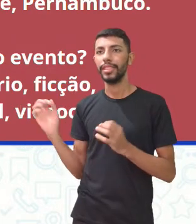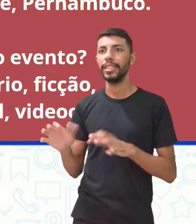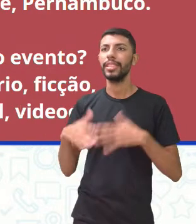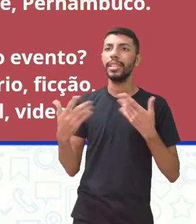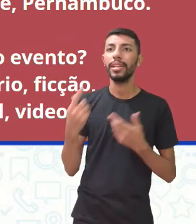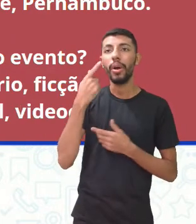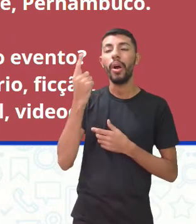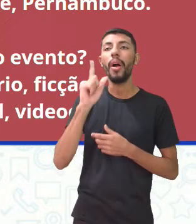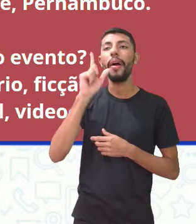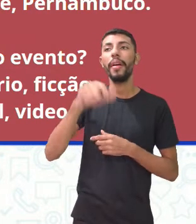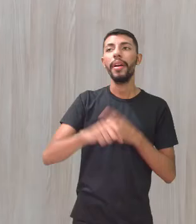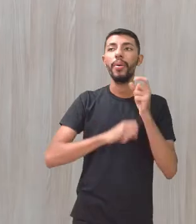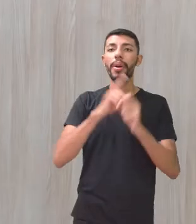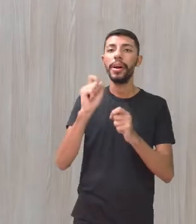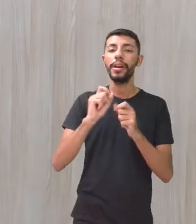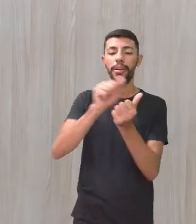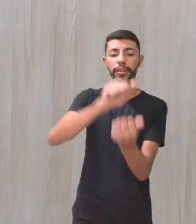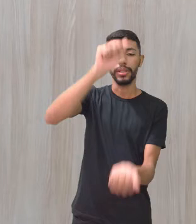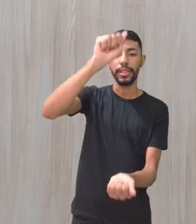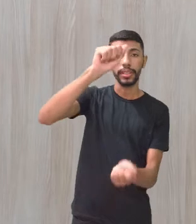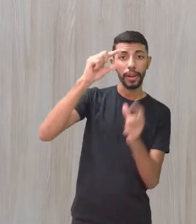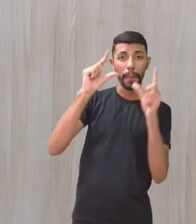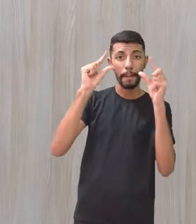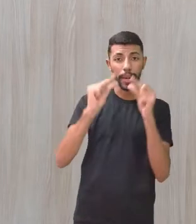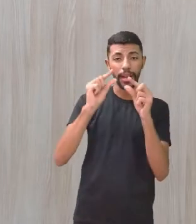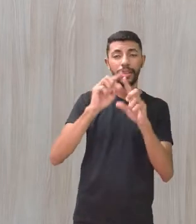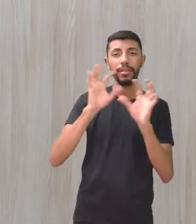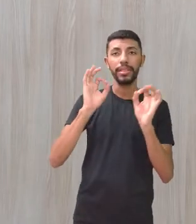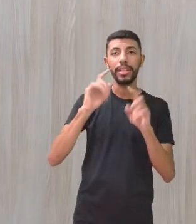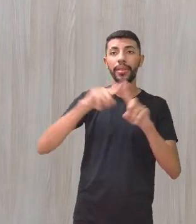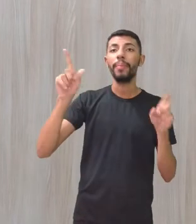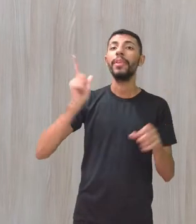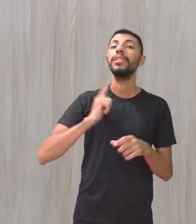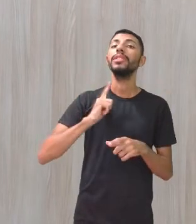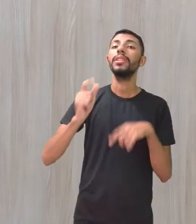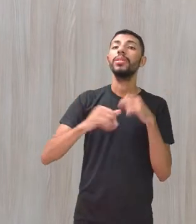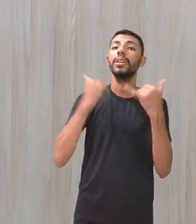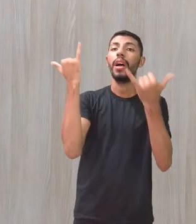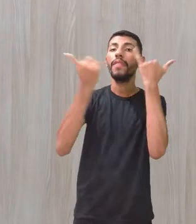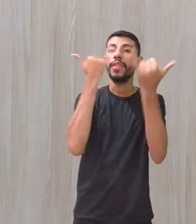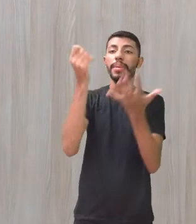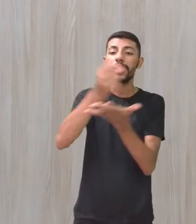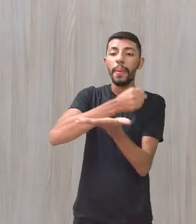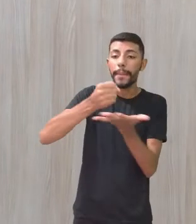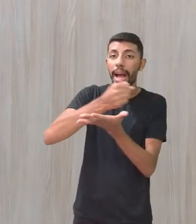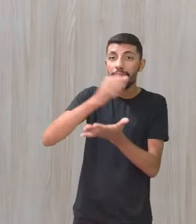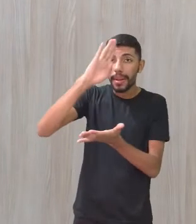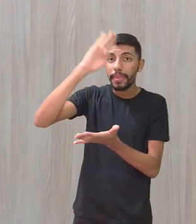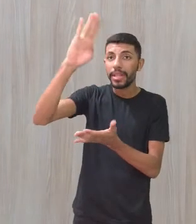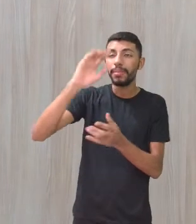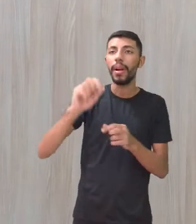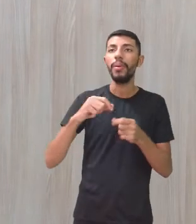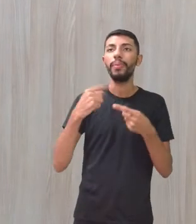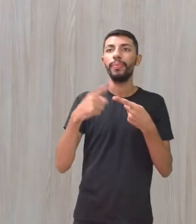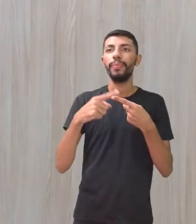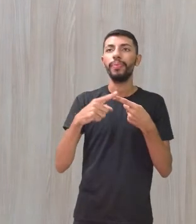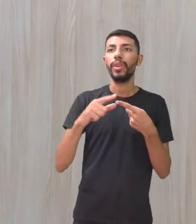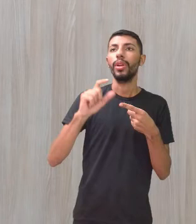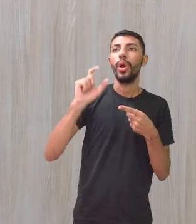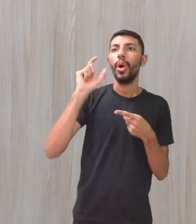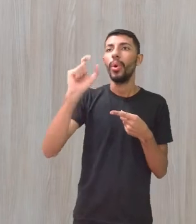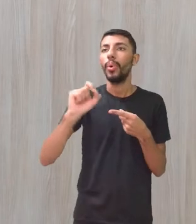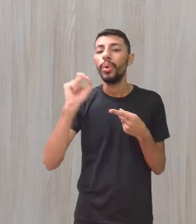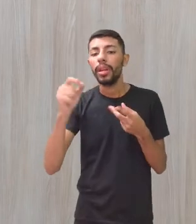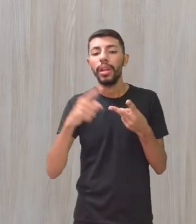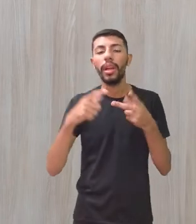cartaz, mas que consegue dar as informações básicas e principais do evento. Onde, quando, porquê, o quê. Tá